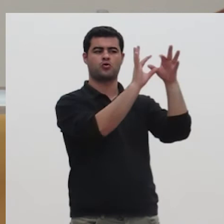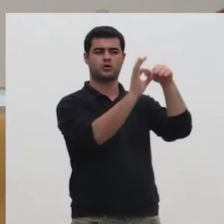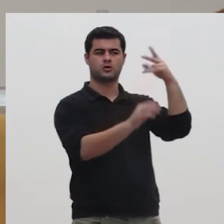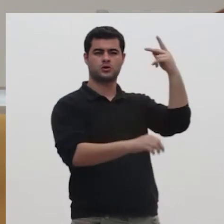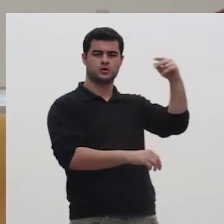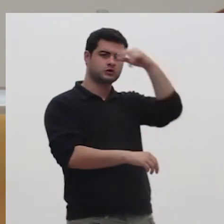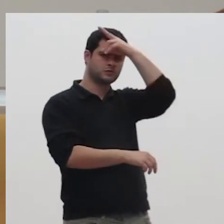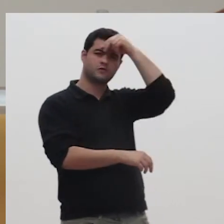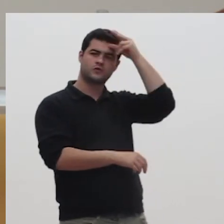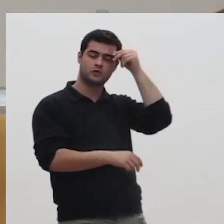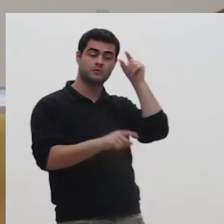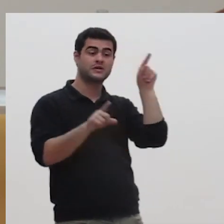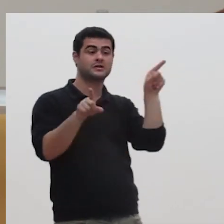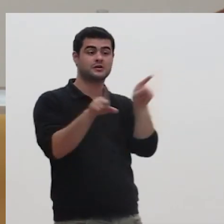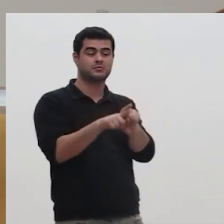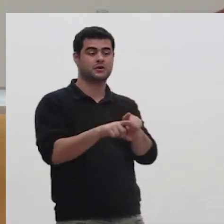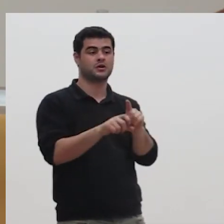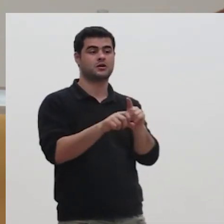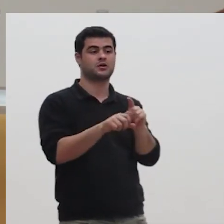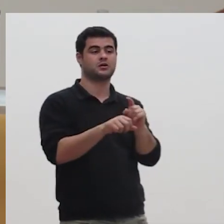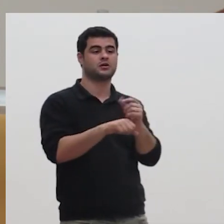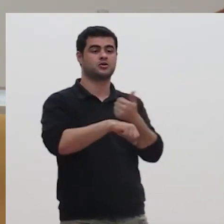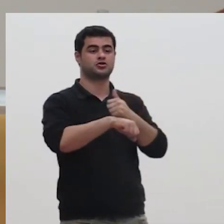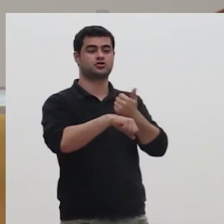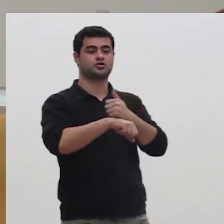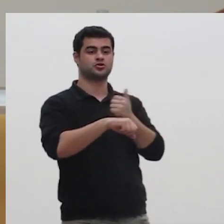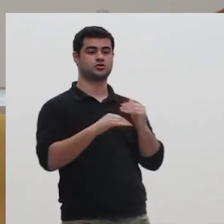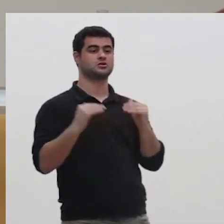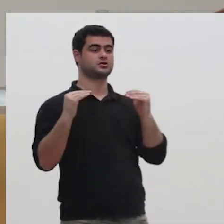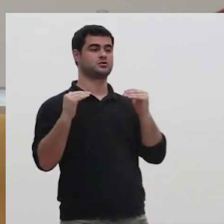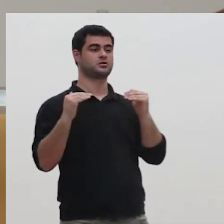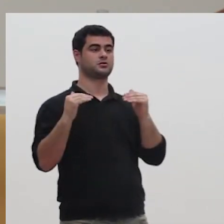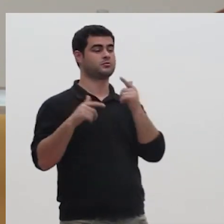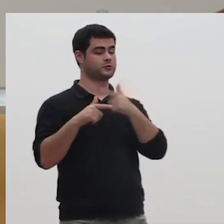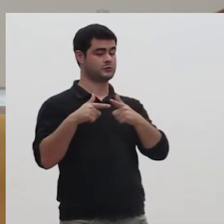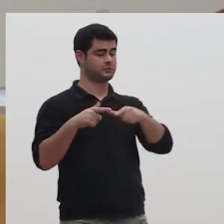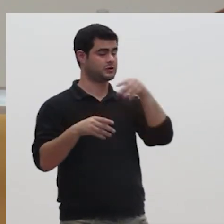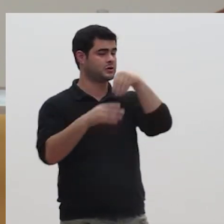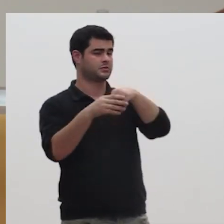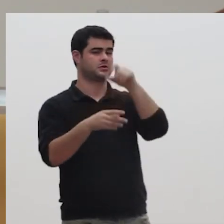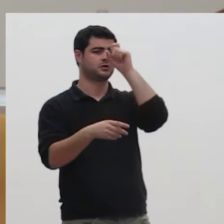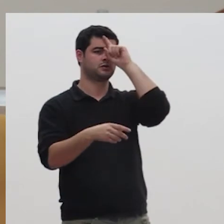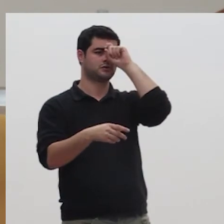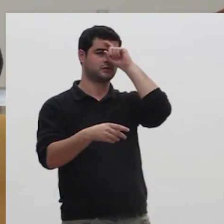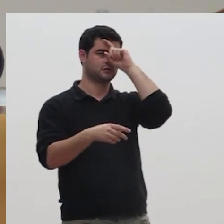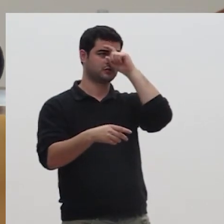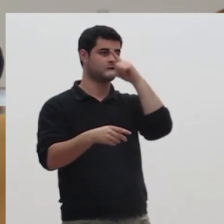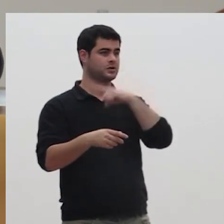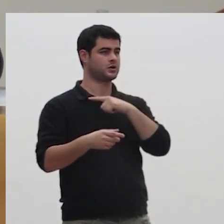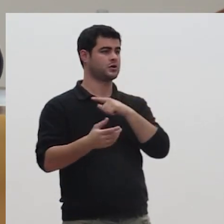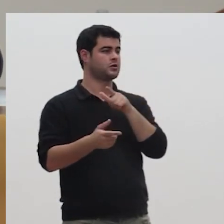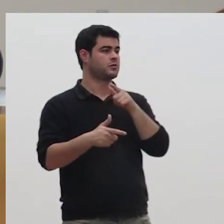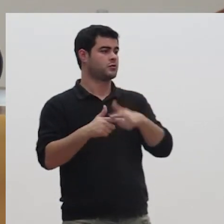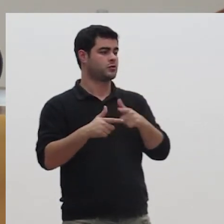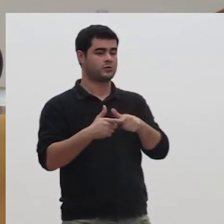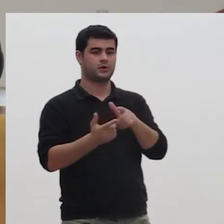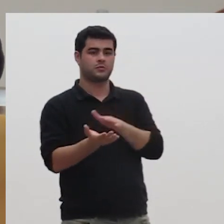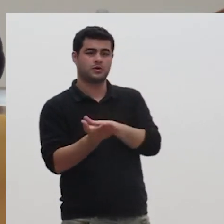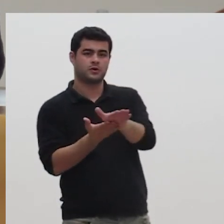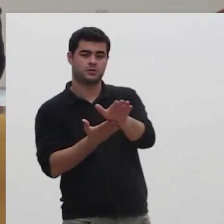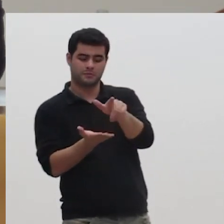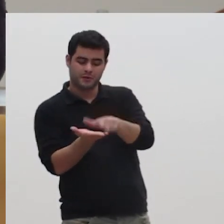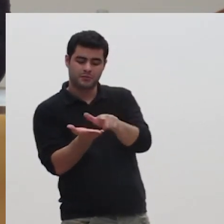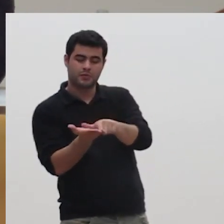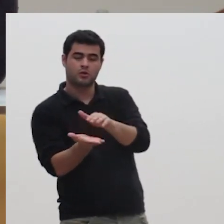problemas graves de gestão no HC. Como o HC hoje ele faz prontuário eletrônico em papel, isso dificulta muito